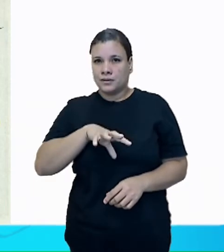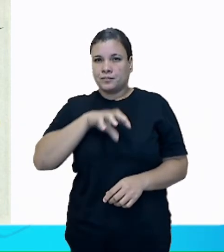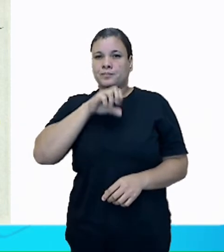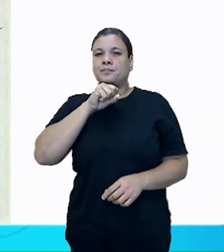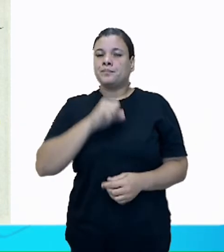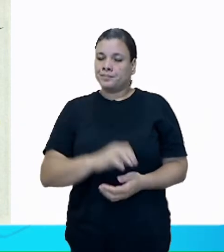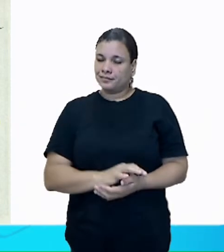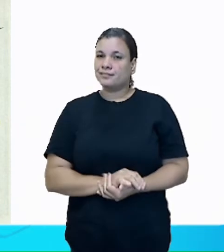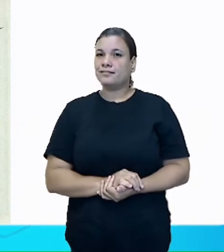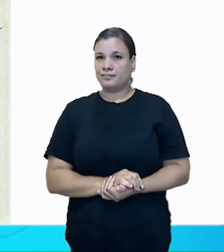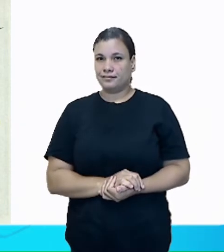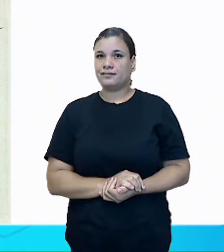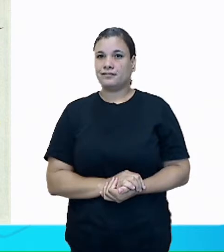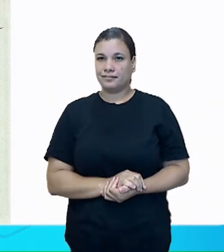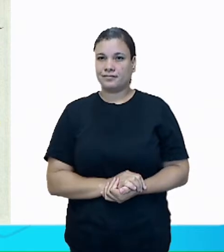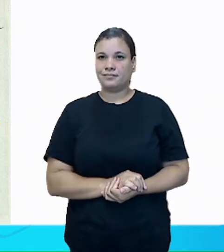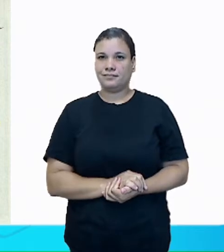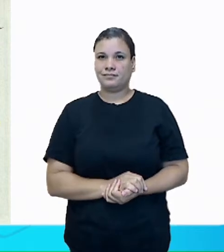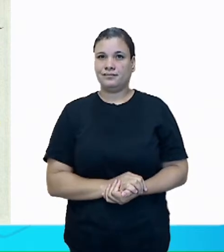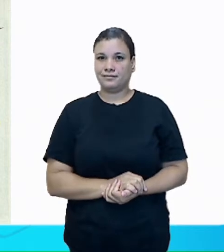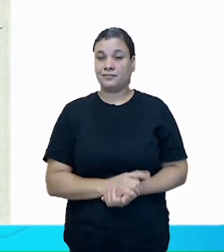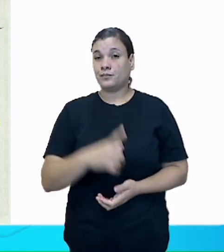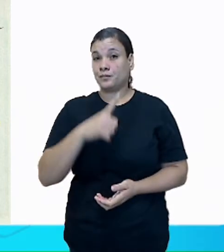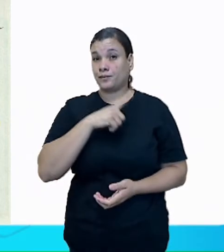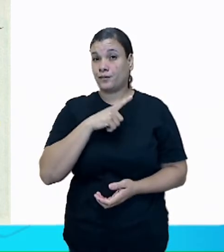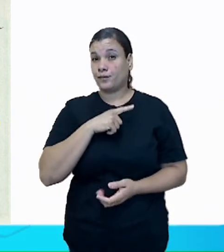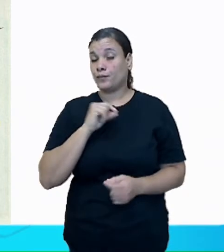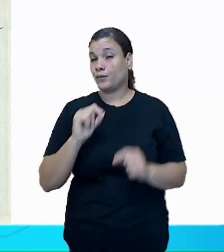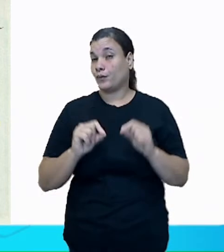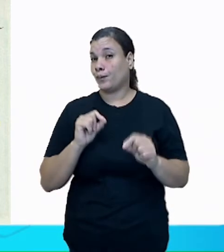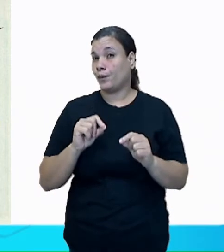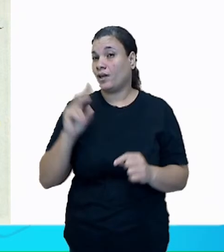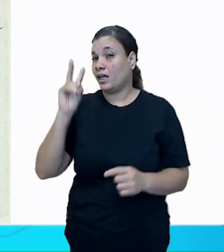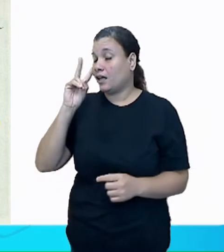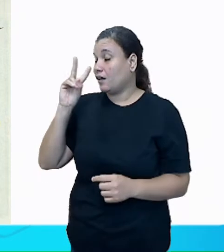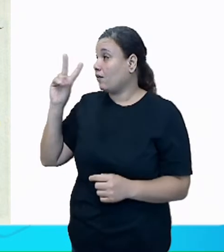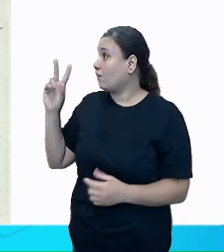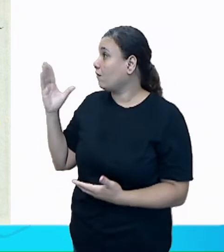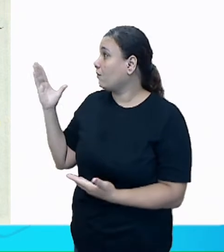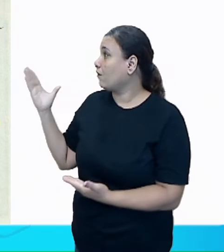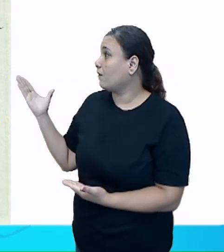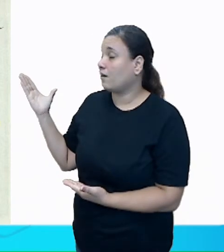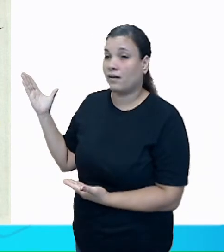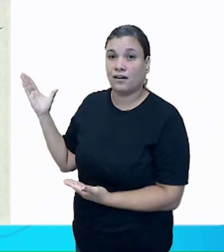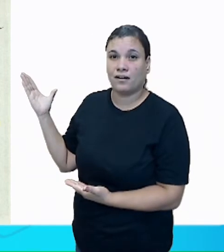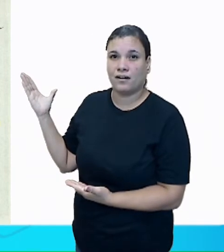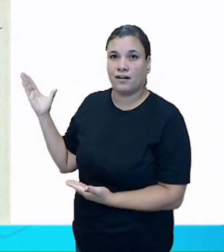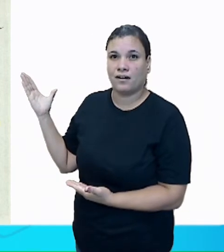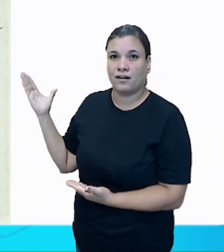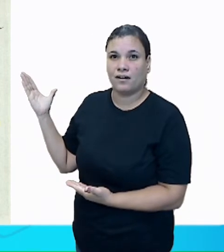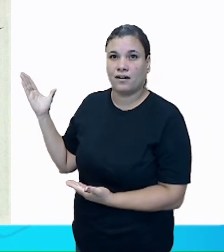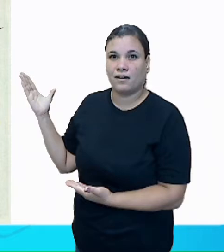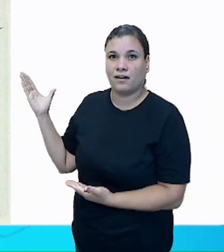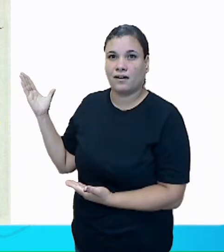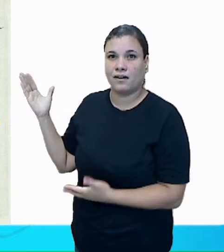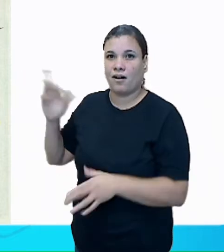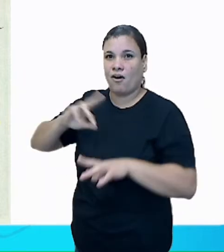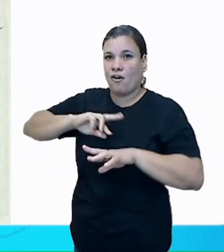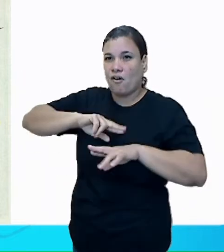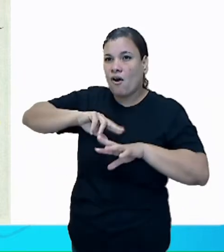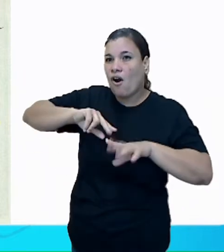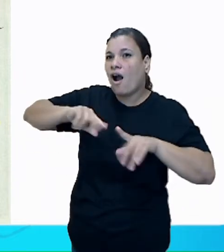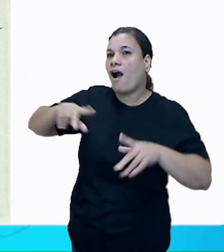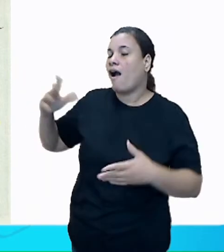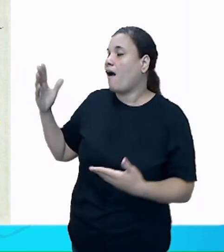temos o carrapato, que além de trazer um dano para alguns